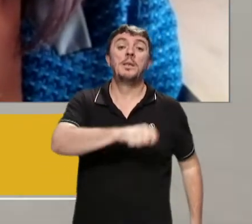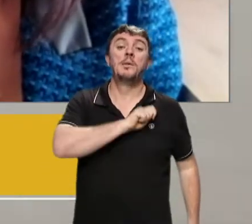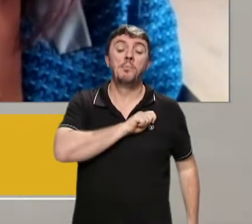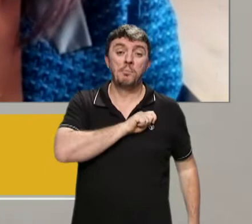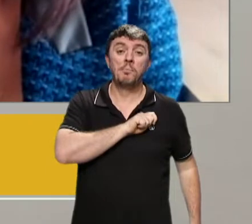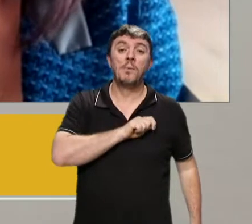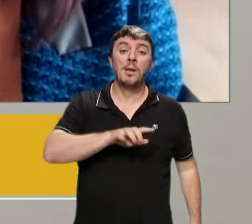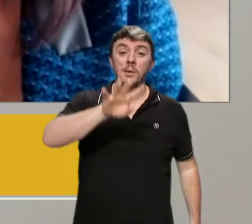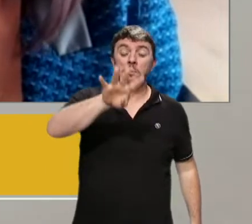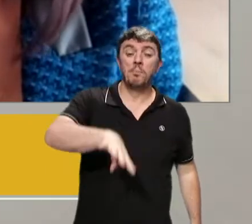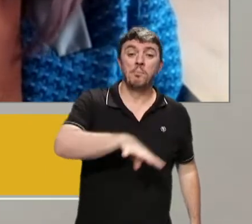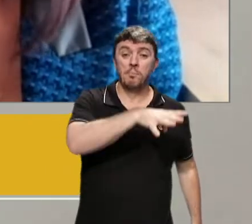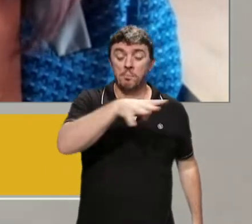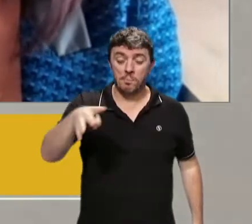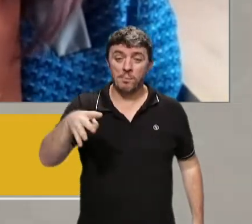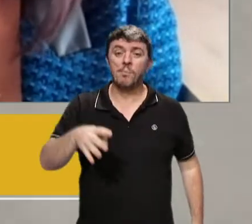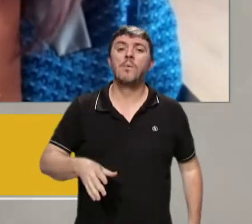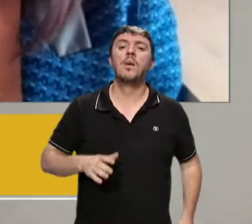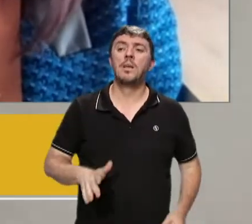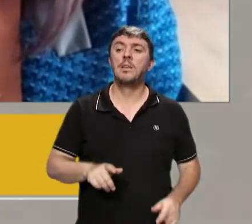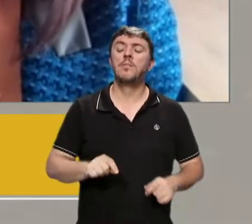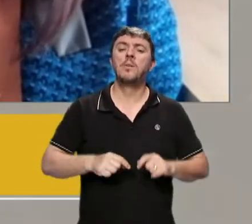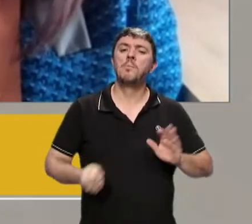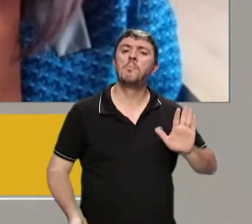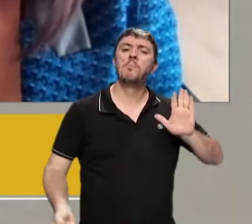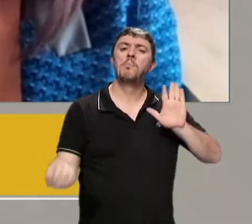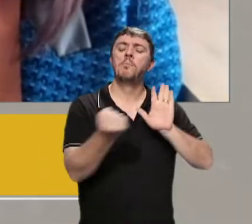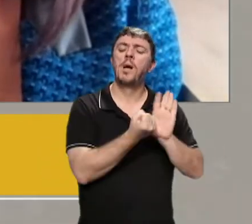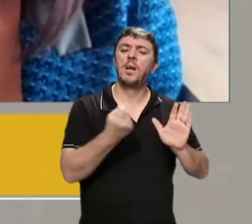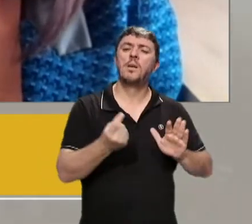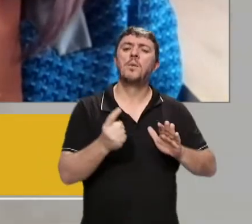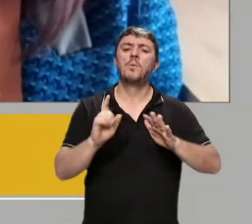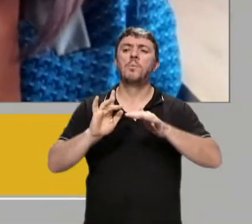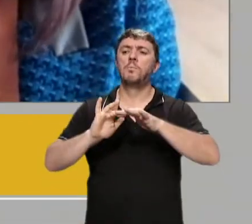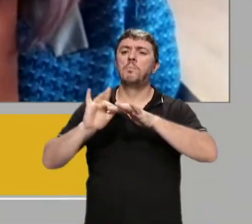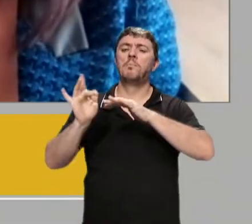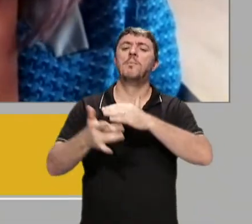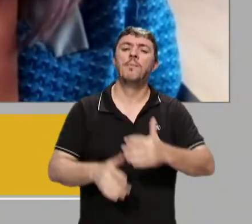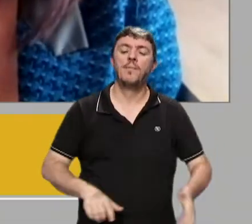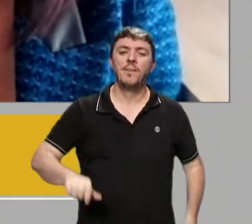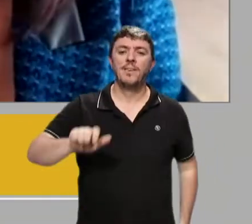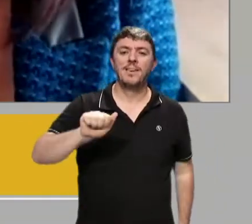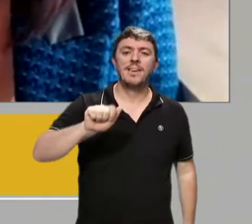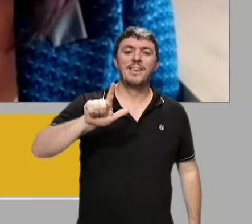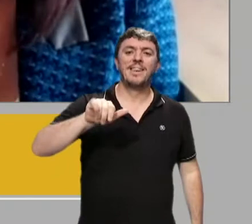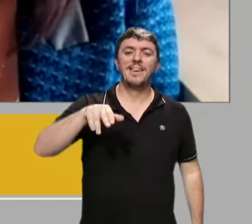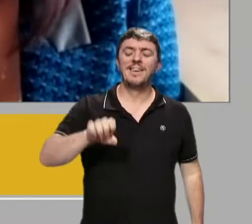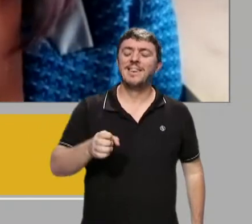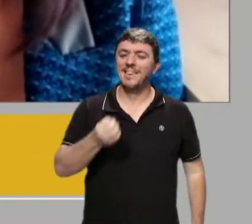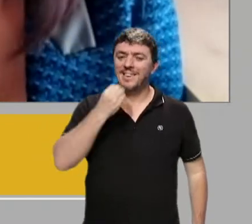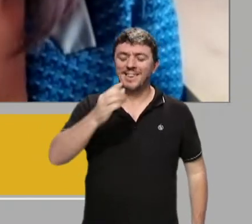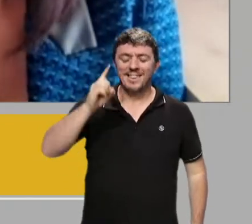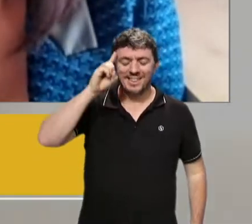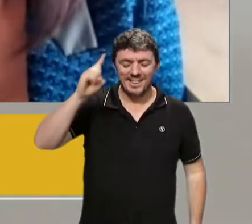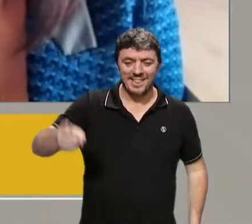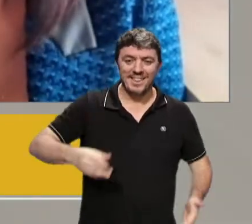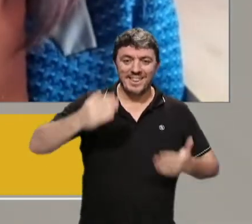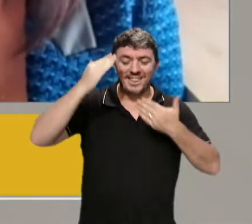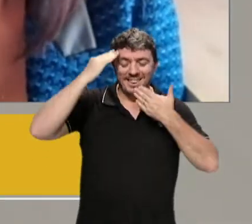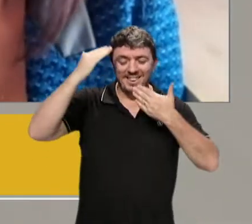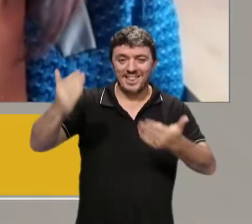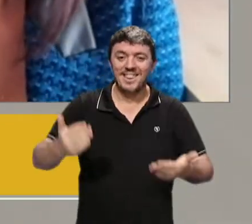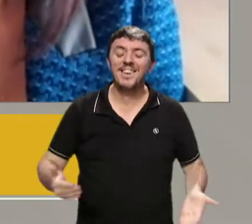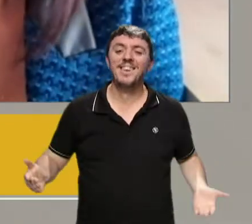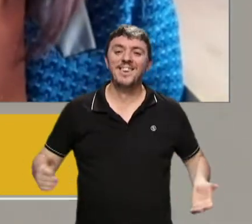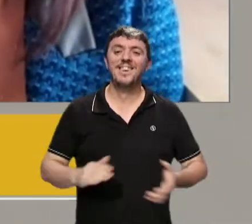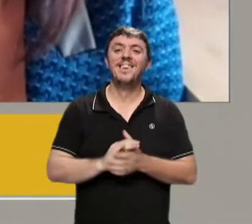ajuda empreendedores e grandes marcas a construírem marcas sólidas nas mídias digitais. Aline, bom dia. Muito obrigado por ter disponibilizado o seu